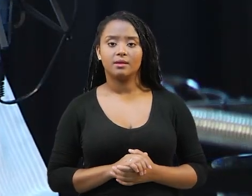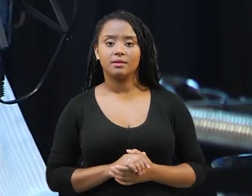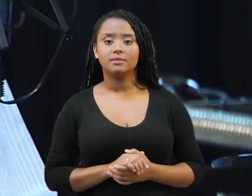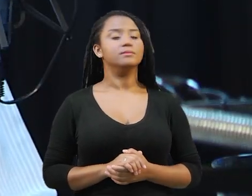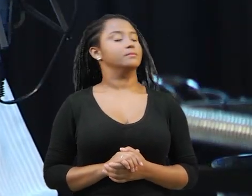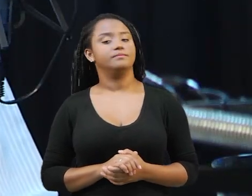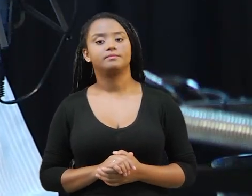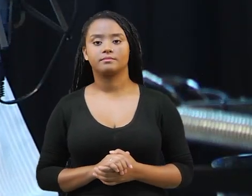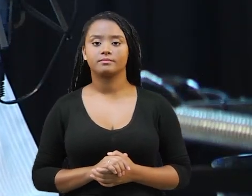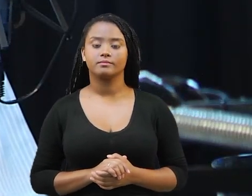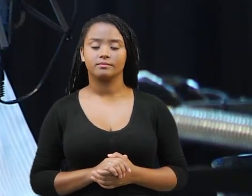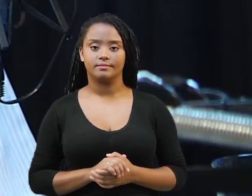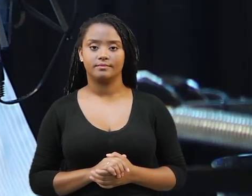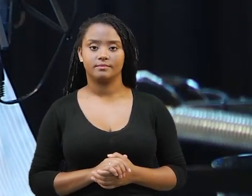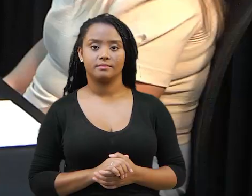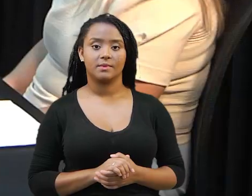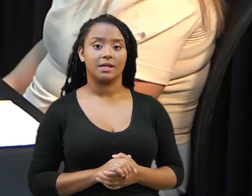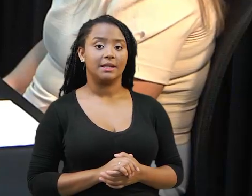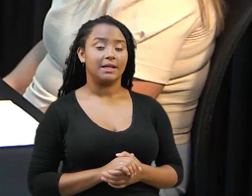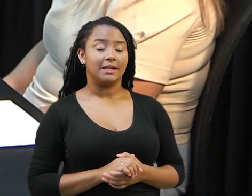nos hábitos das pessoas.